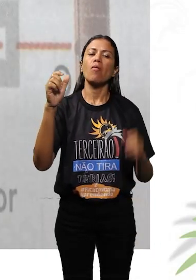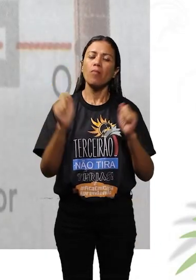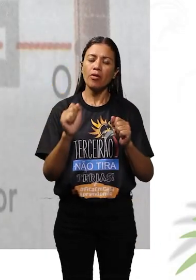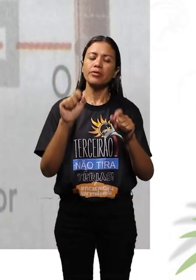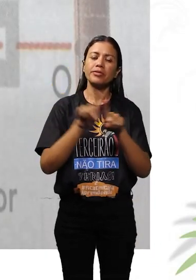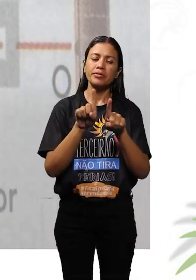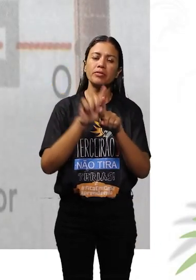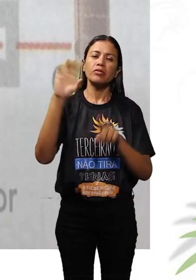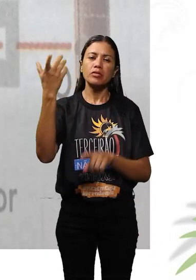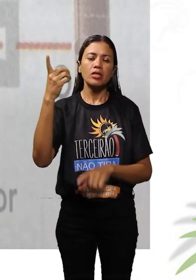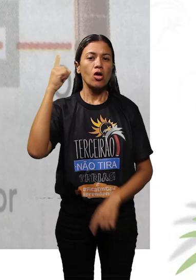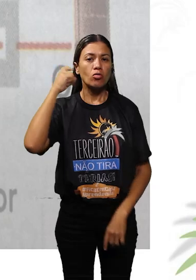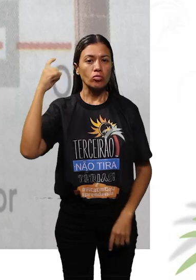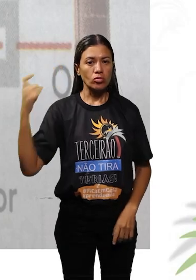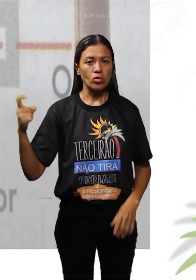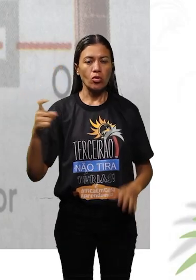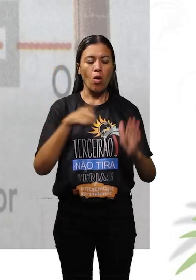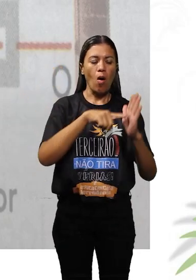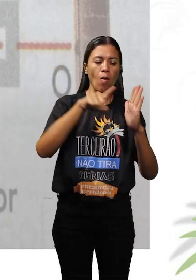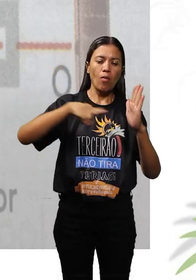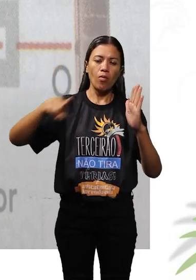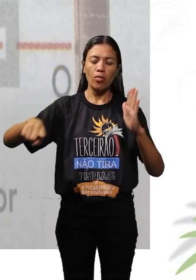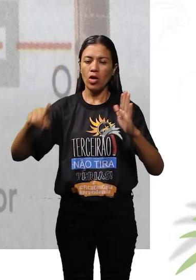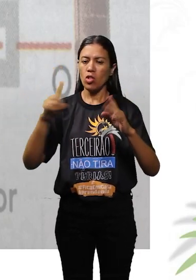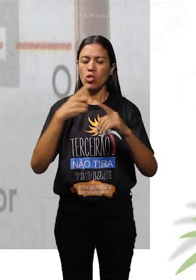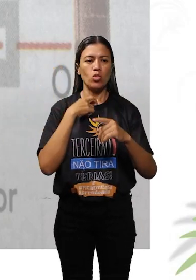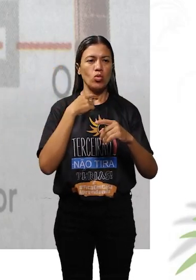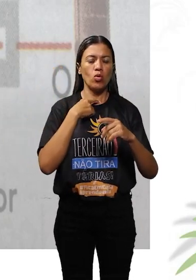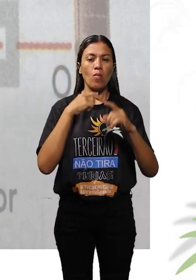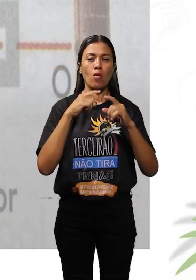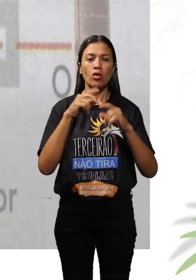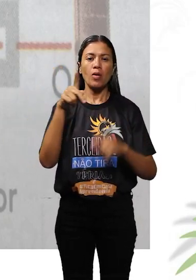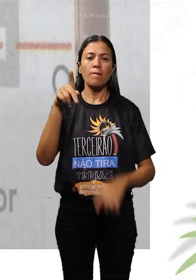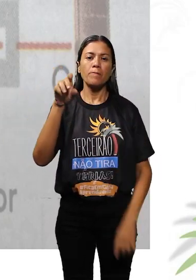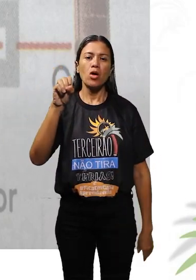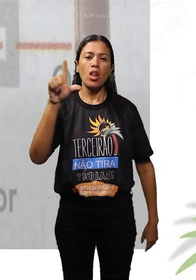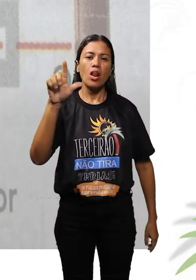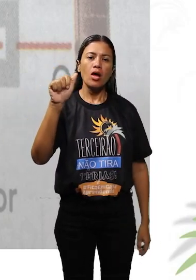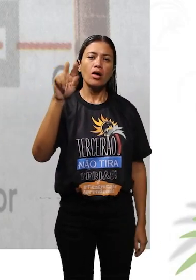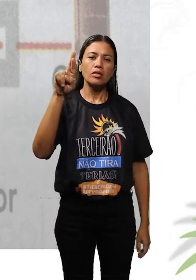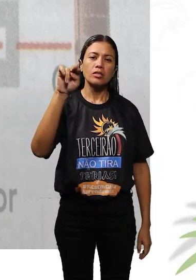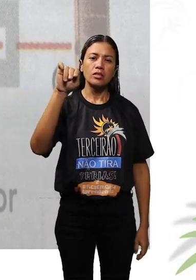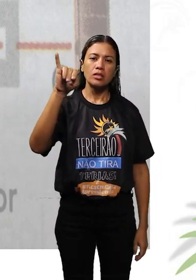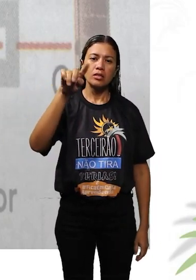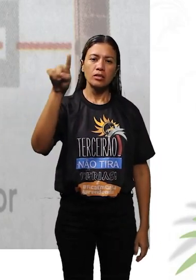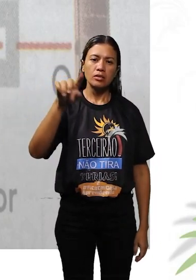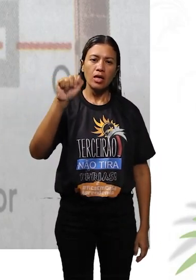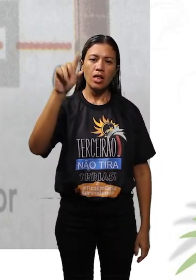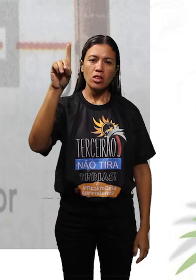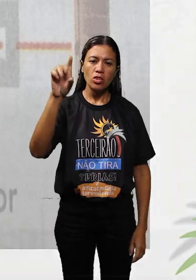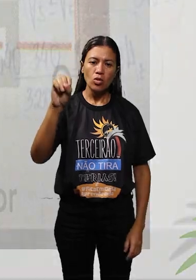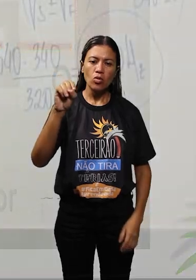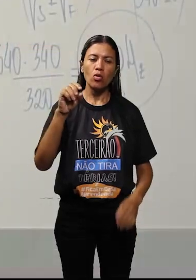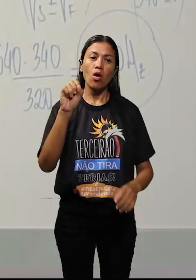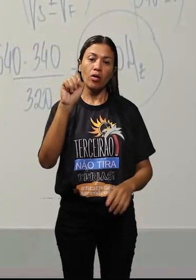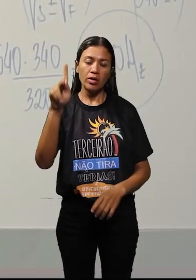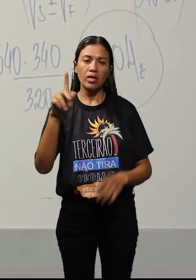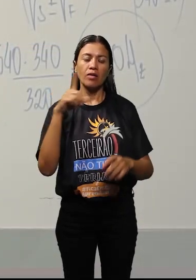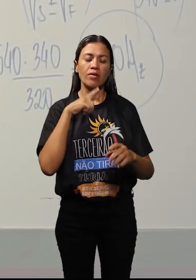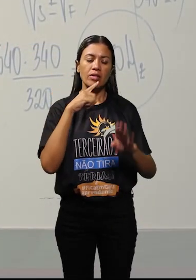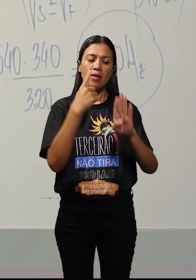ou seja, o som é um tipo de onda que não pode ser polarizada por ser uma onda longitudinal, ok? Vai estar no material de